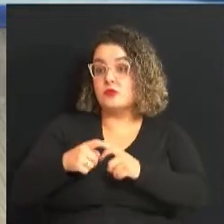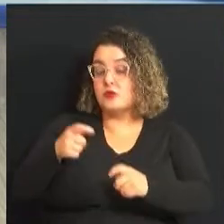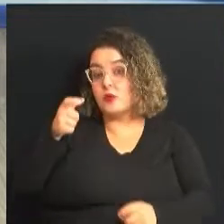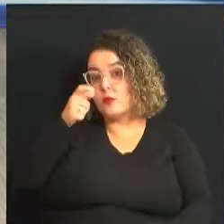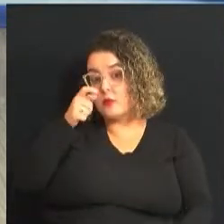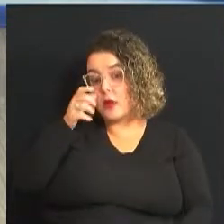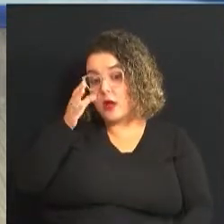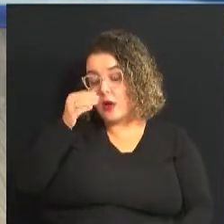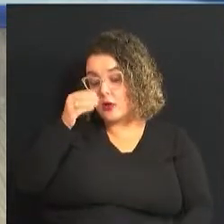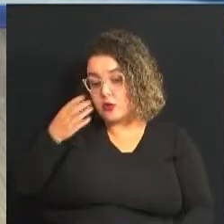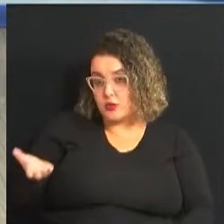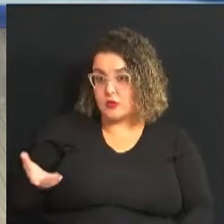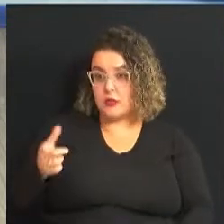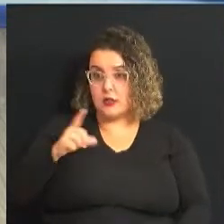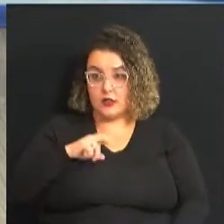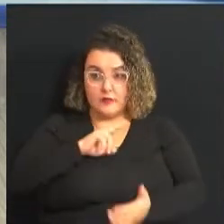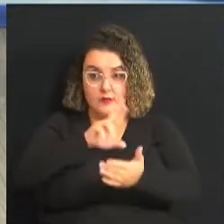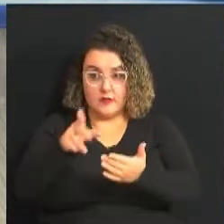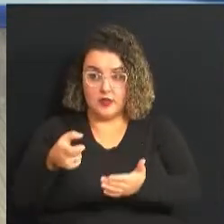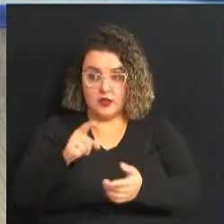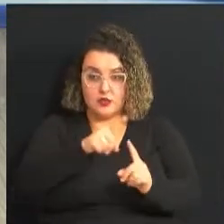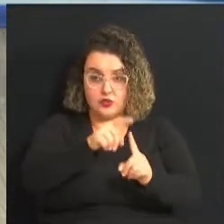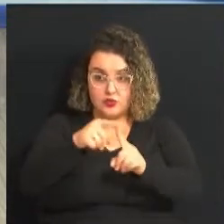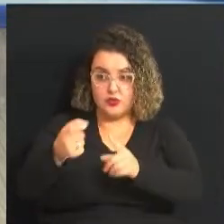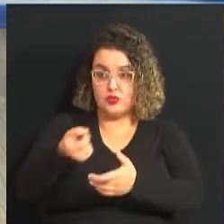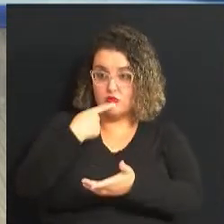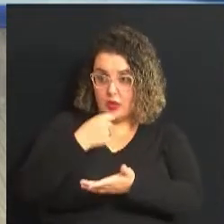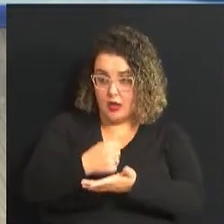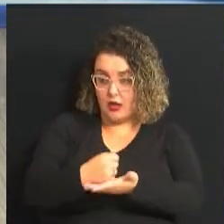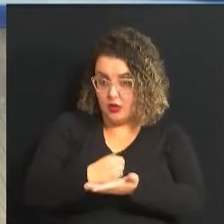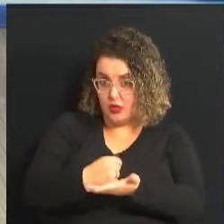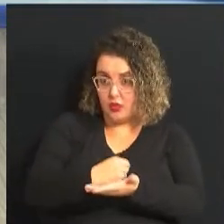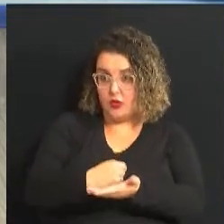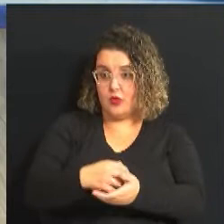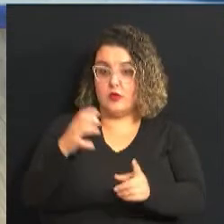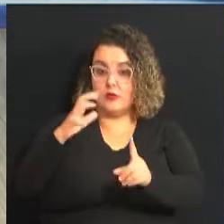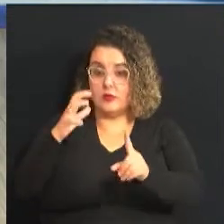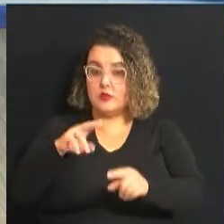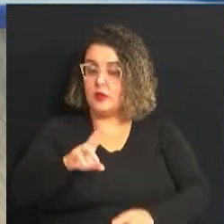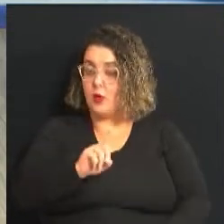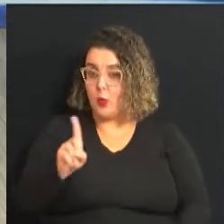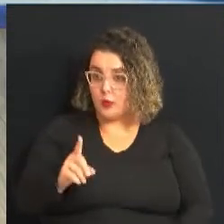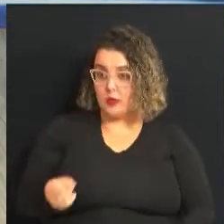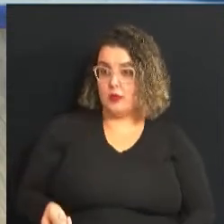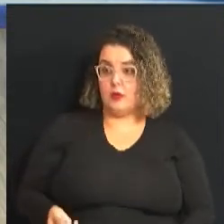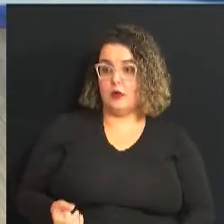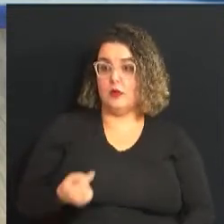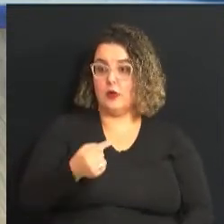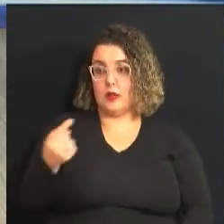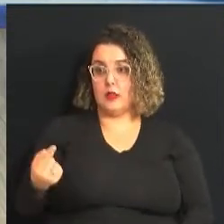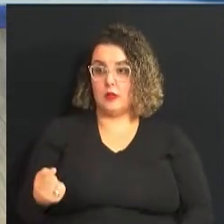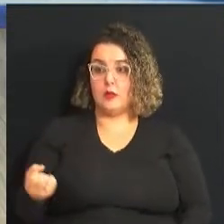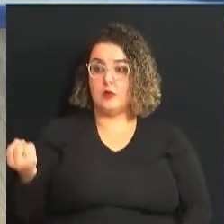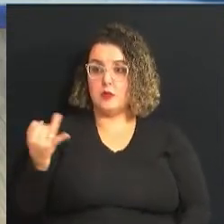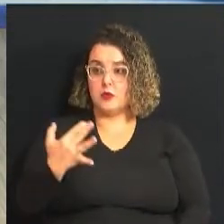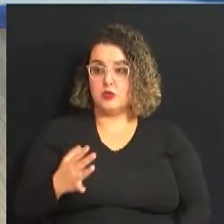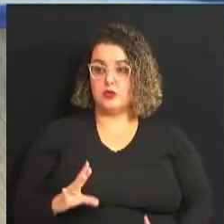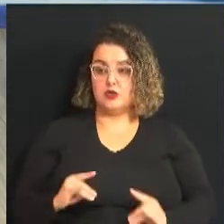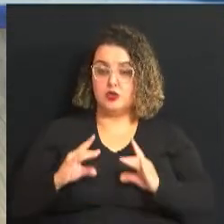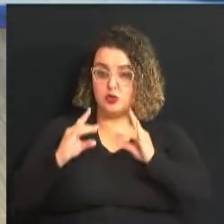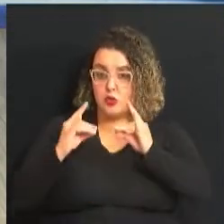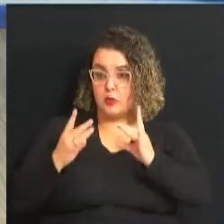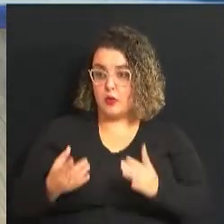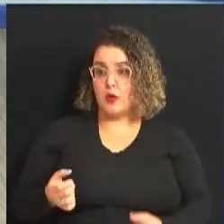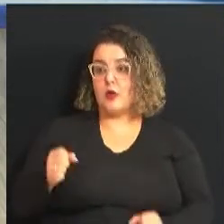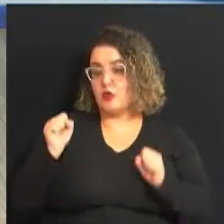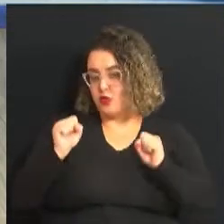né, de contraceptivos. Influencia ou não? Porque cada um tem uma quantidade de hormônio. Isso pode influenciar ou também nada a